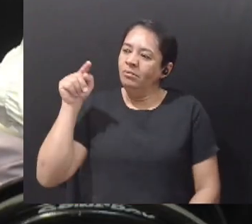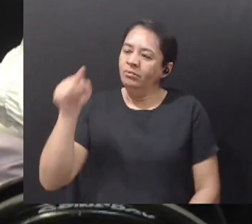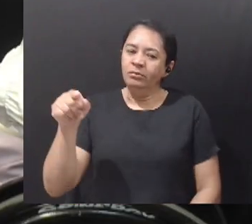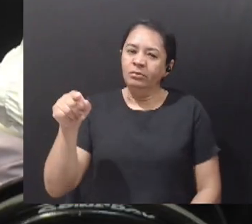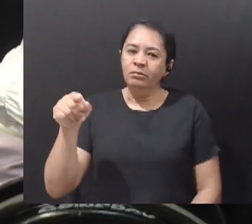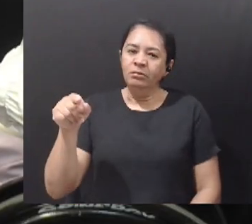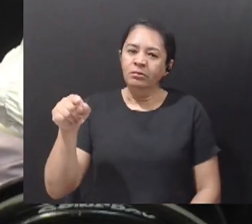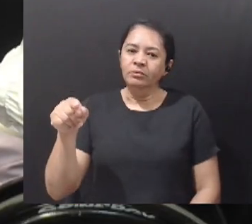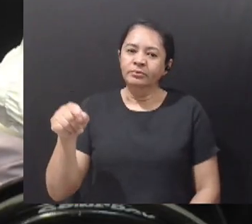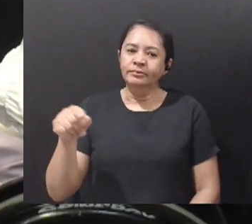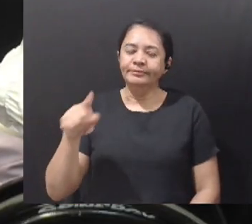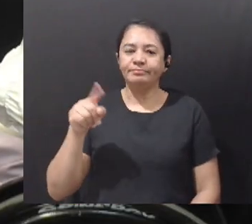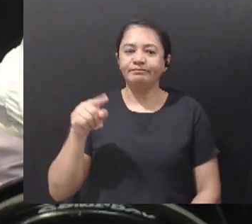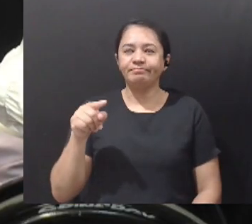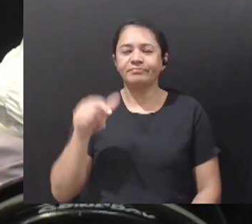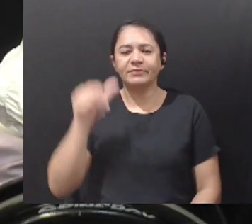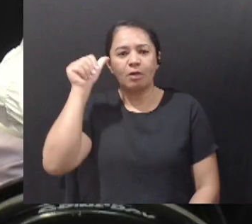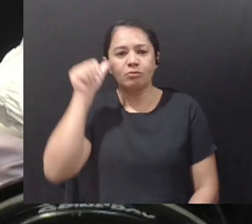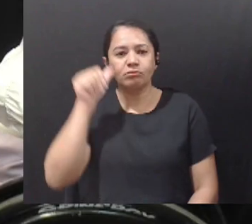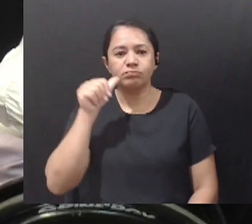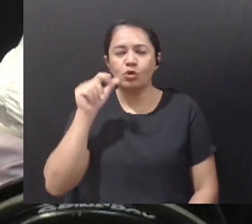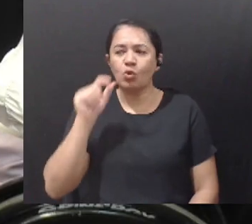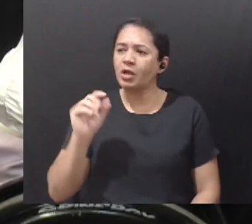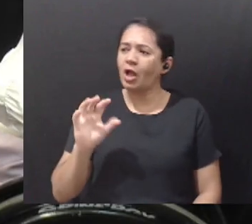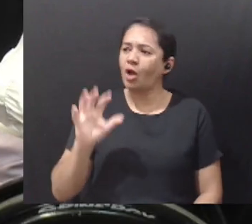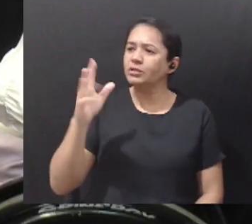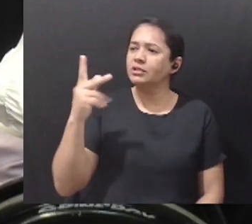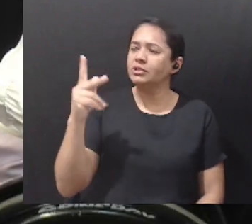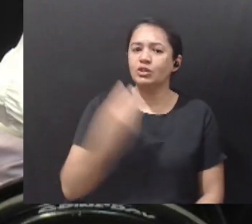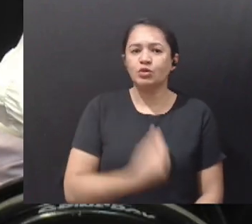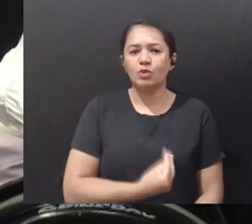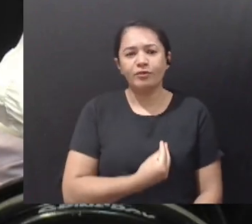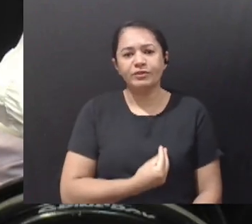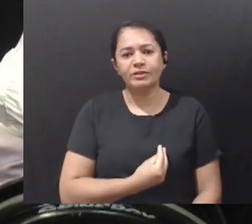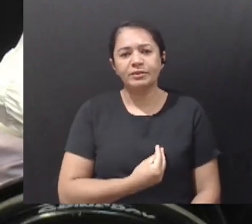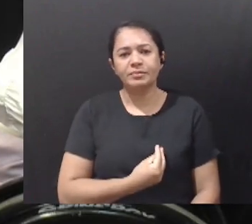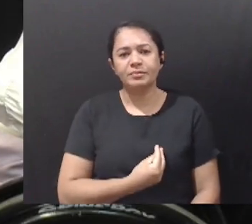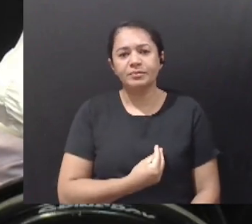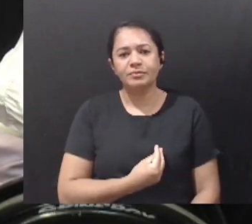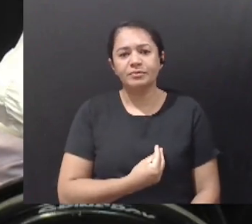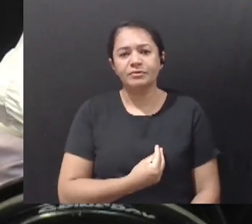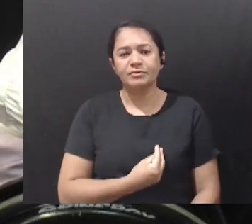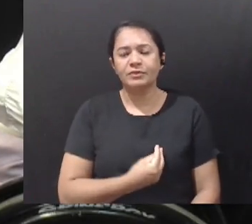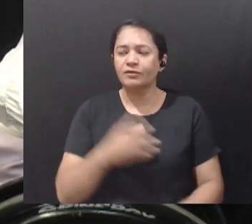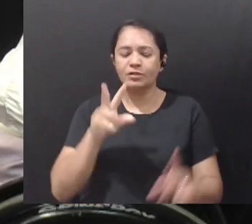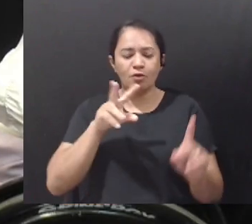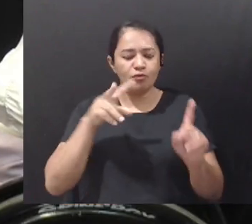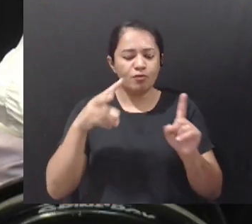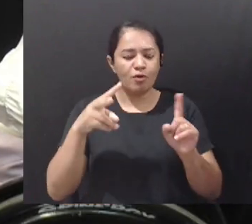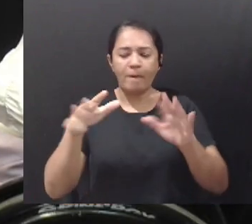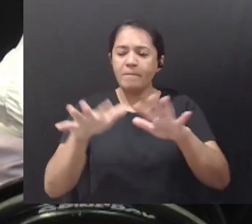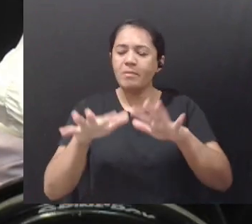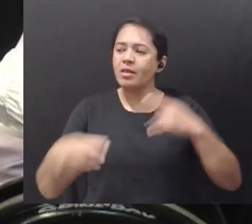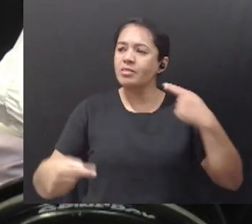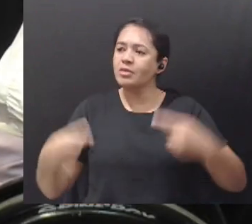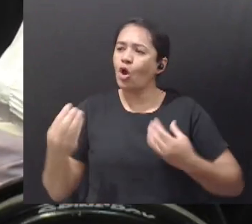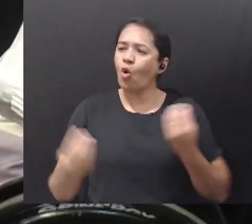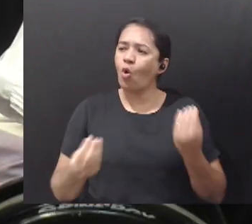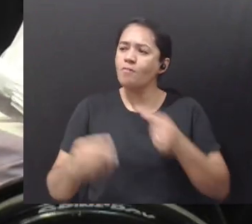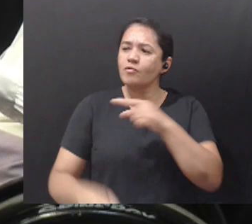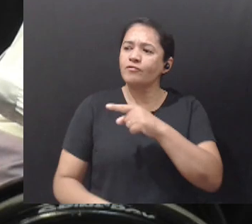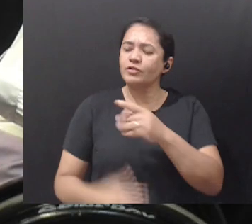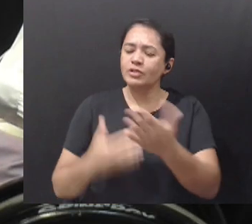aquela mulher, o que tinha acontecido na sua vida que você tem o olhar para a política? Como a Célia entra na